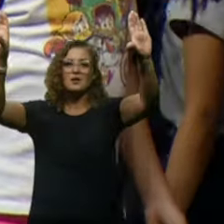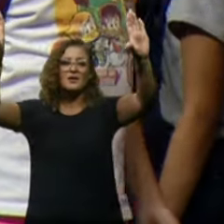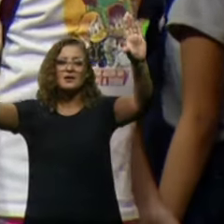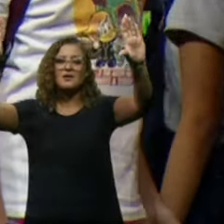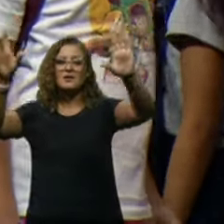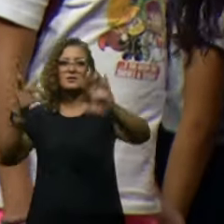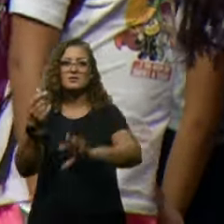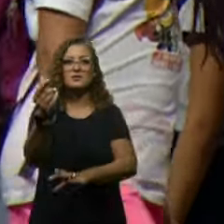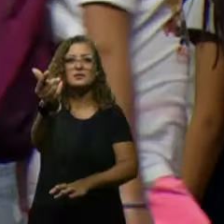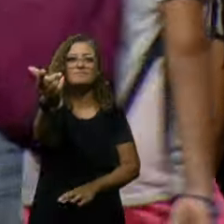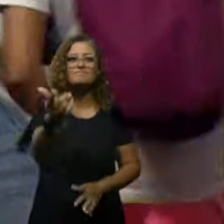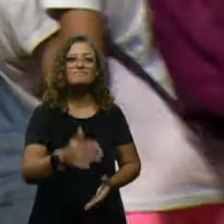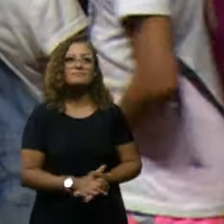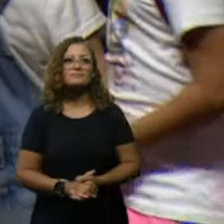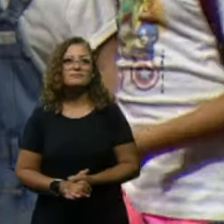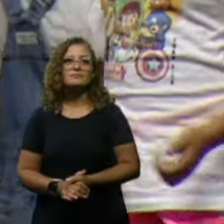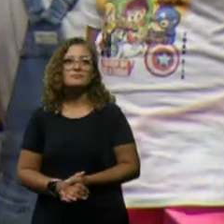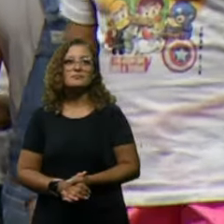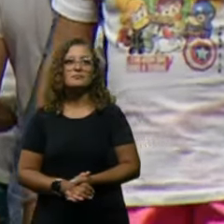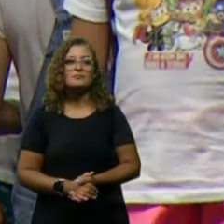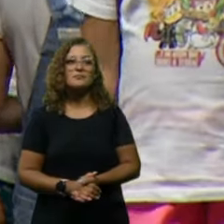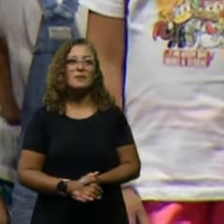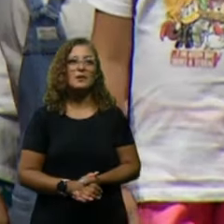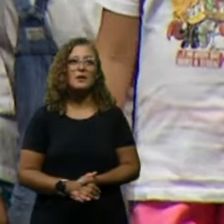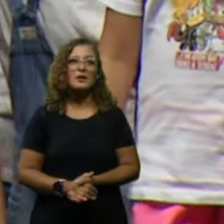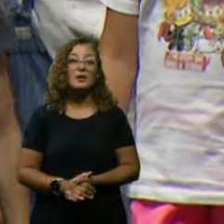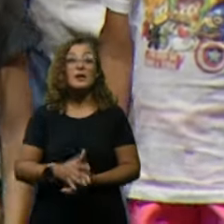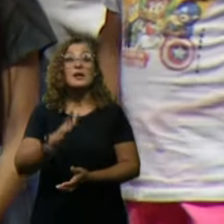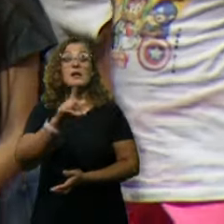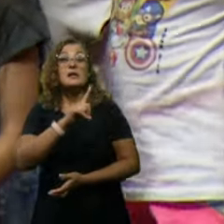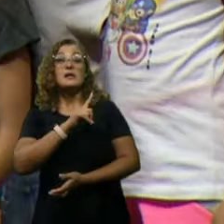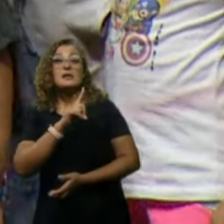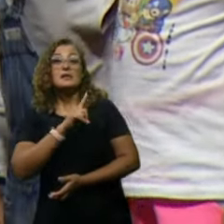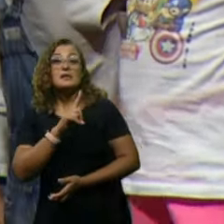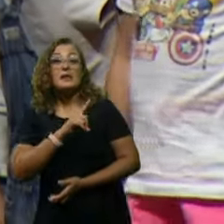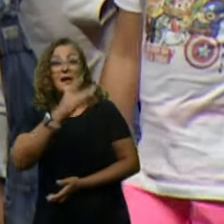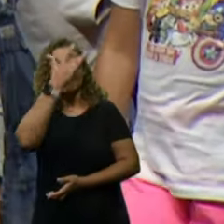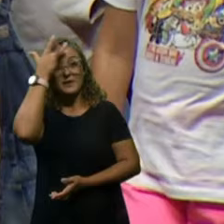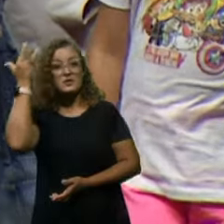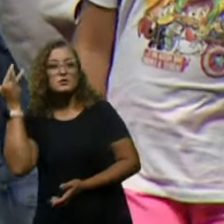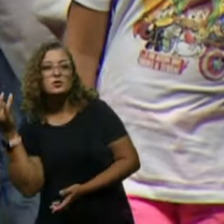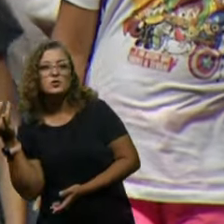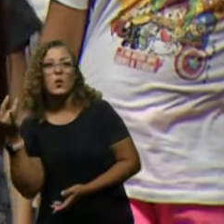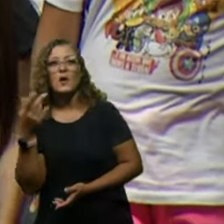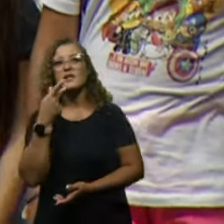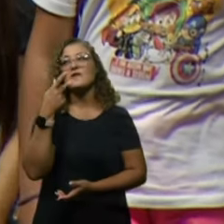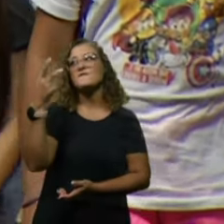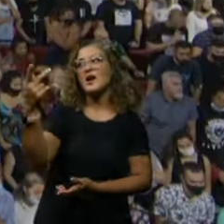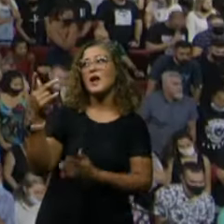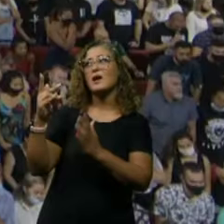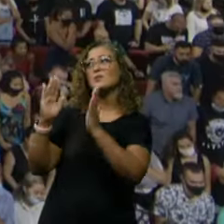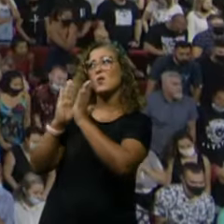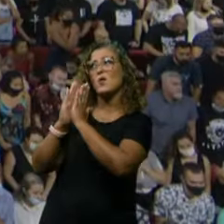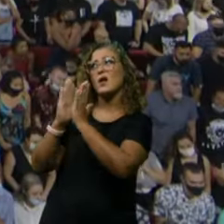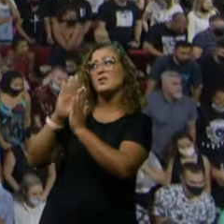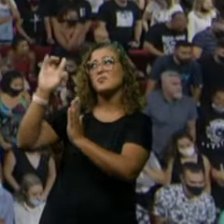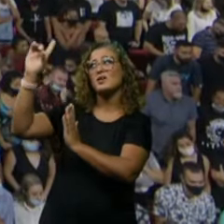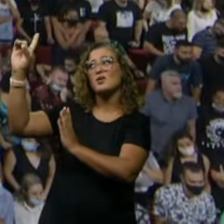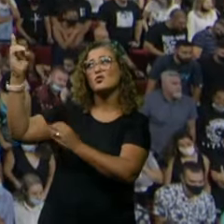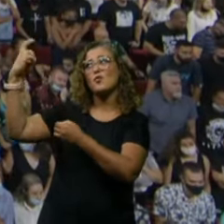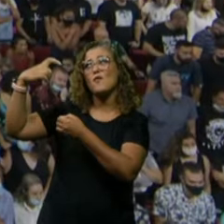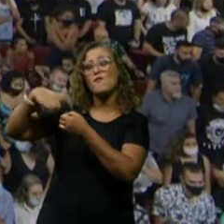e tem gente aqui que tem dito para Deus senhor no volta antes de eu casar não